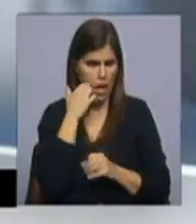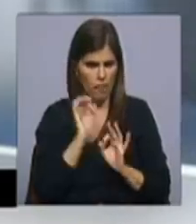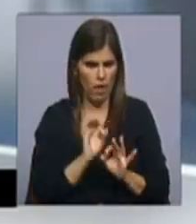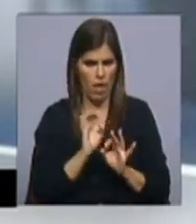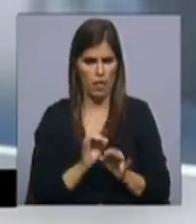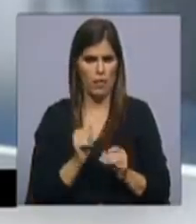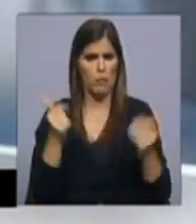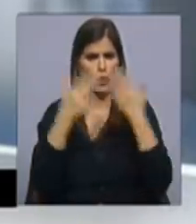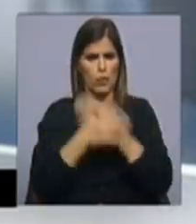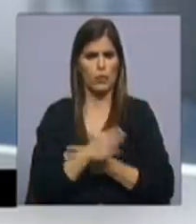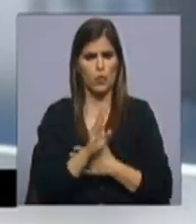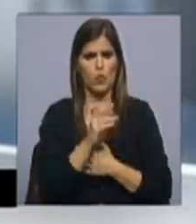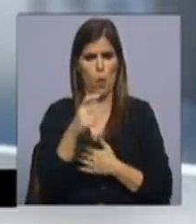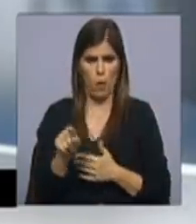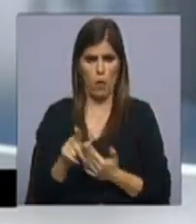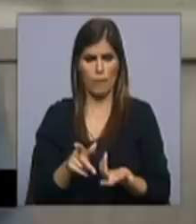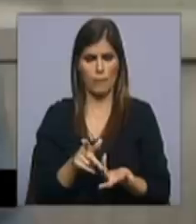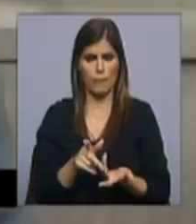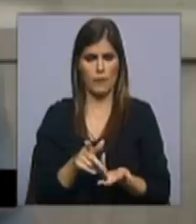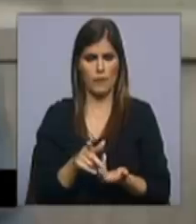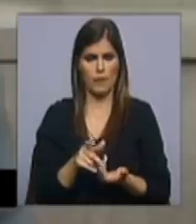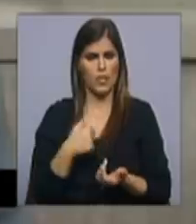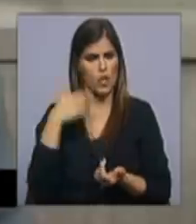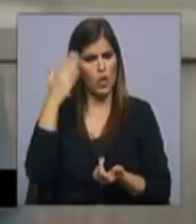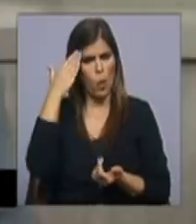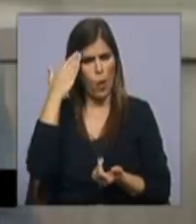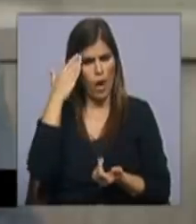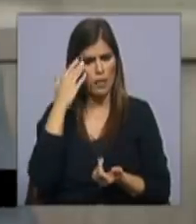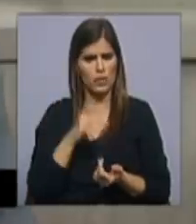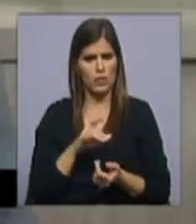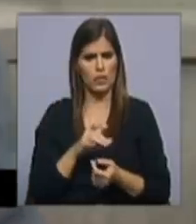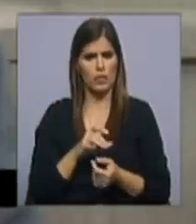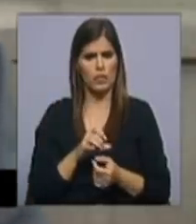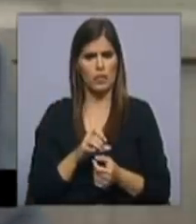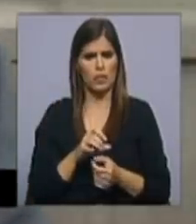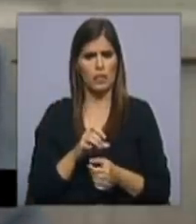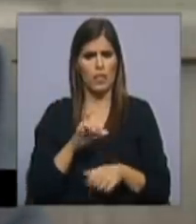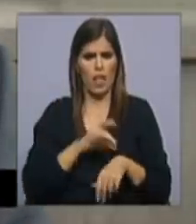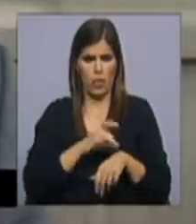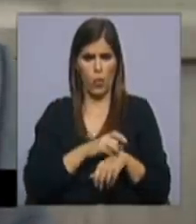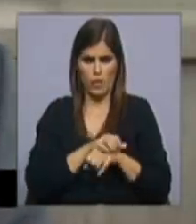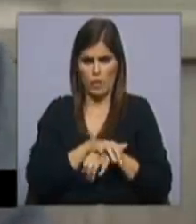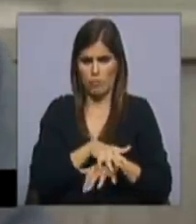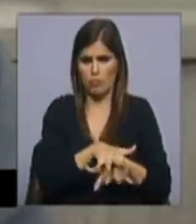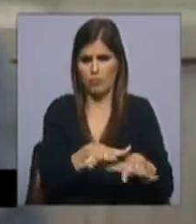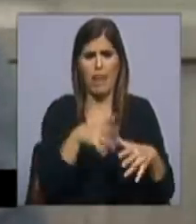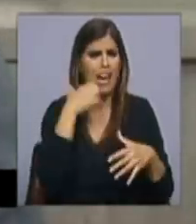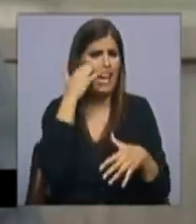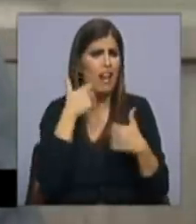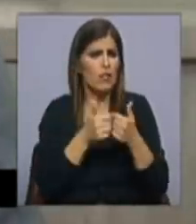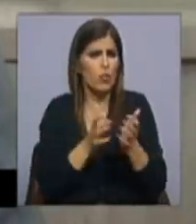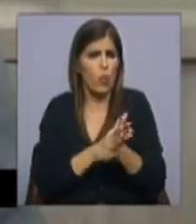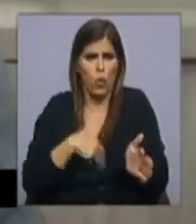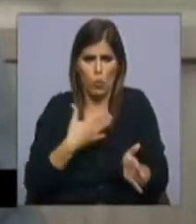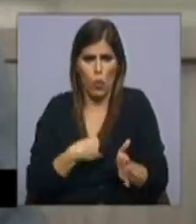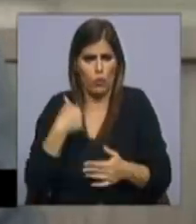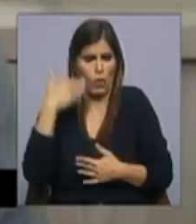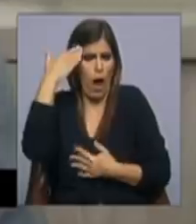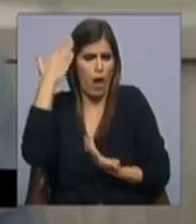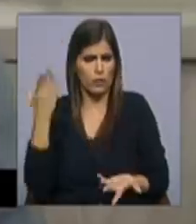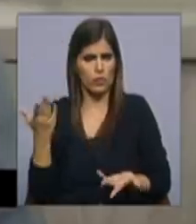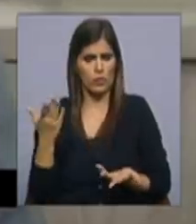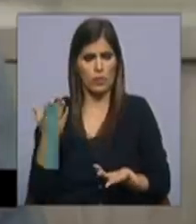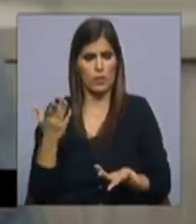Boa noite, João Fernando. Olha, eu acho que a pandemia é grave no mundo inteiro. Eu estou convencido que